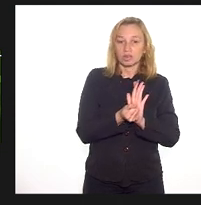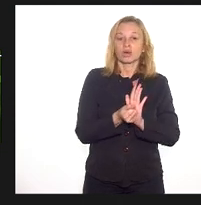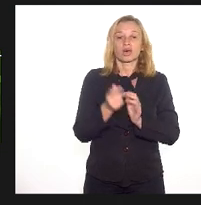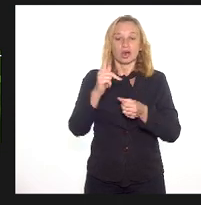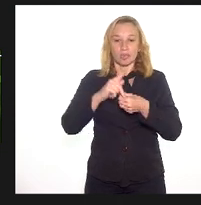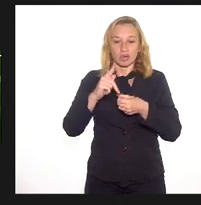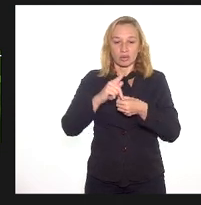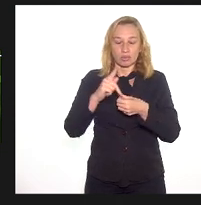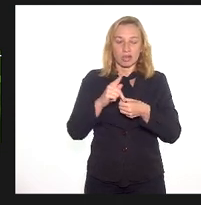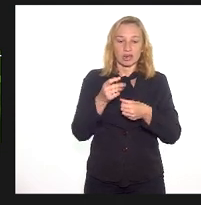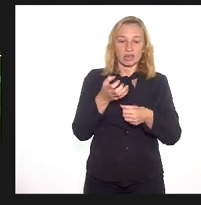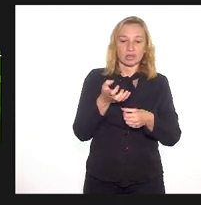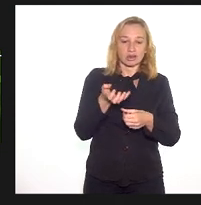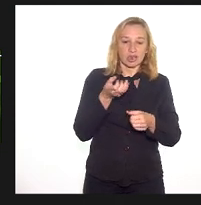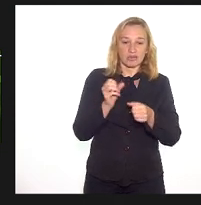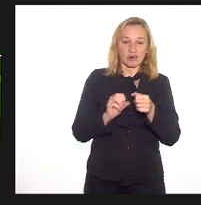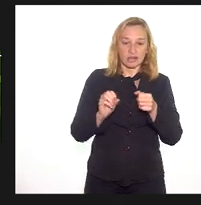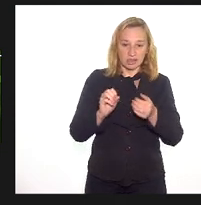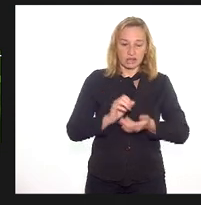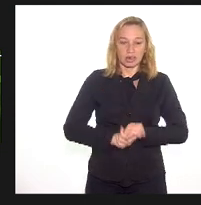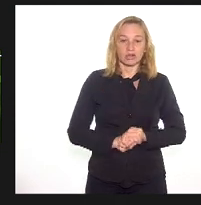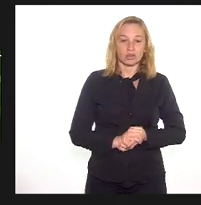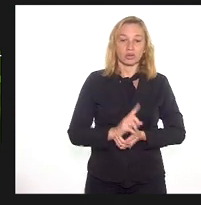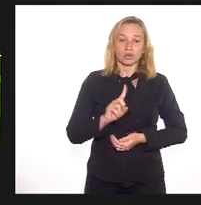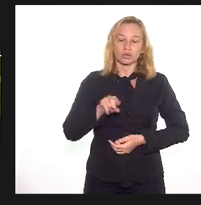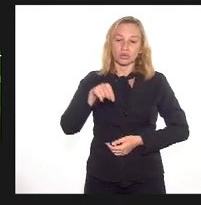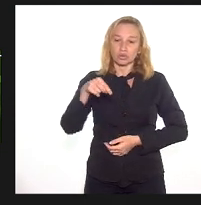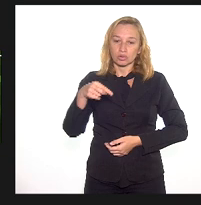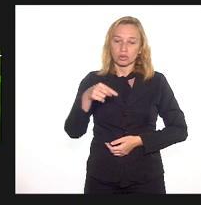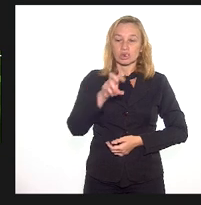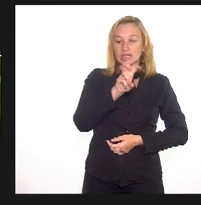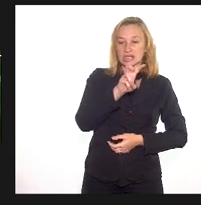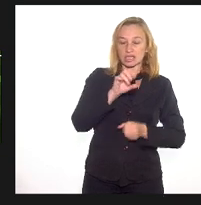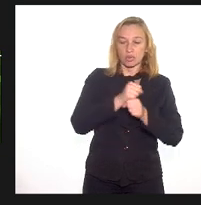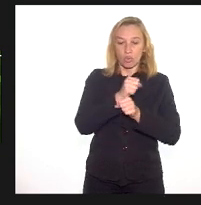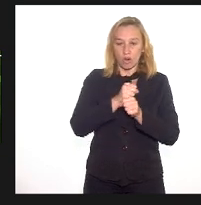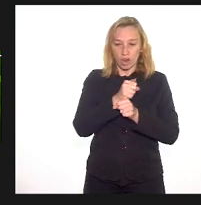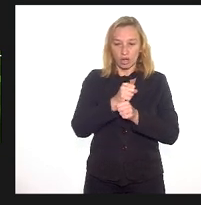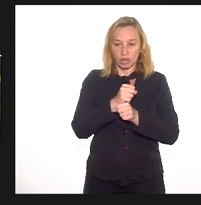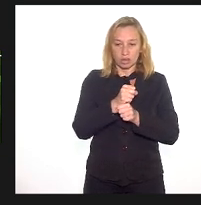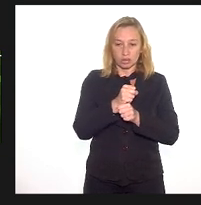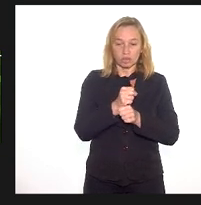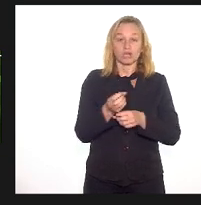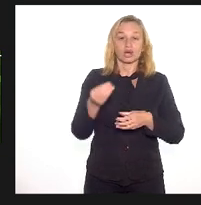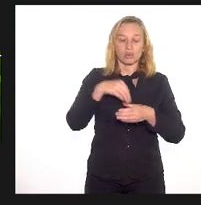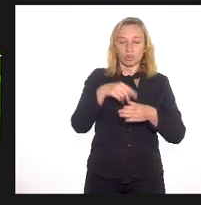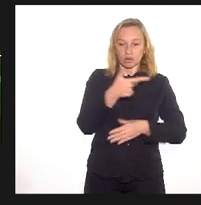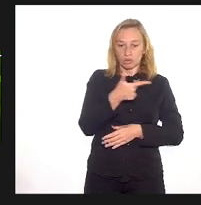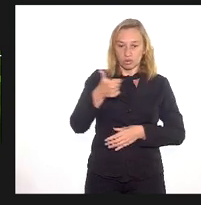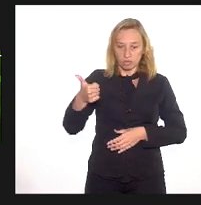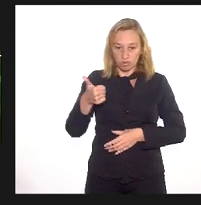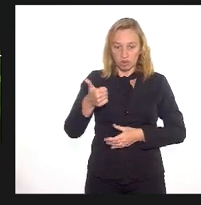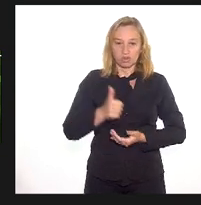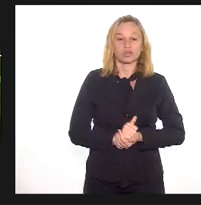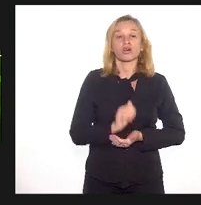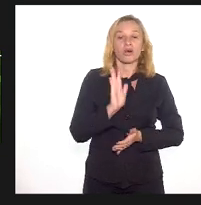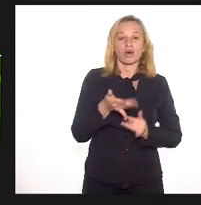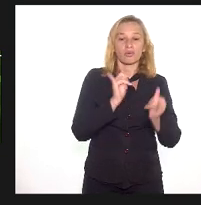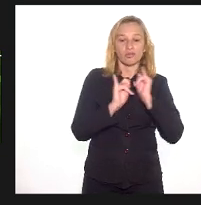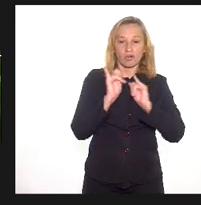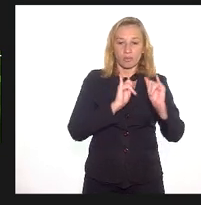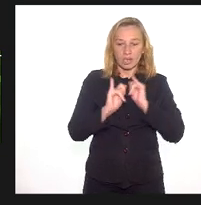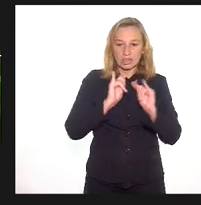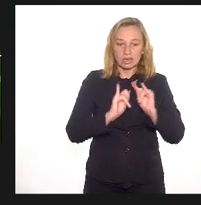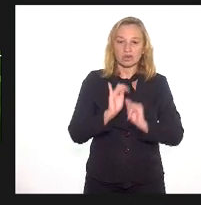pretende fazer, né, no horizonte dos próximos 5 anos, incluindo o ano de 2021. Essa é uma informação que